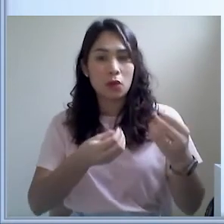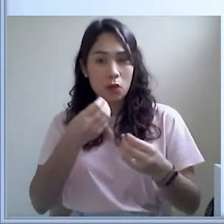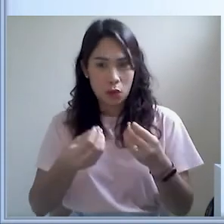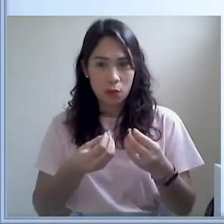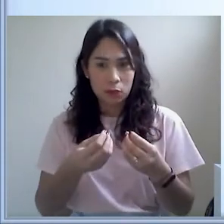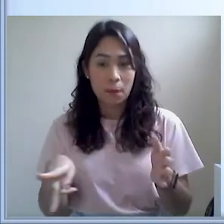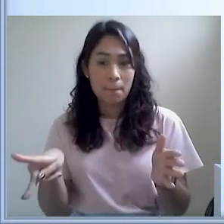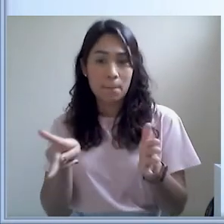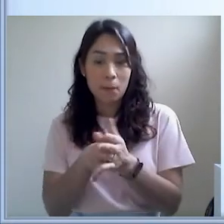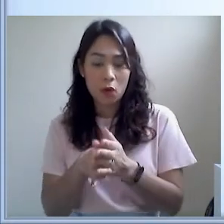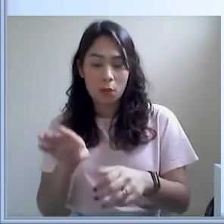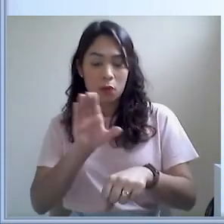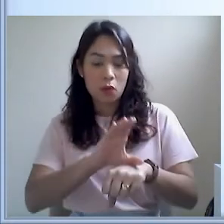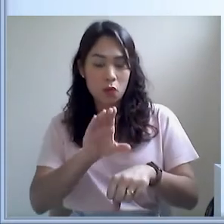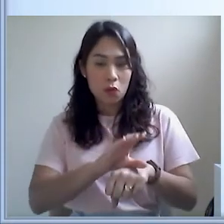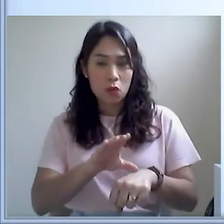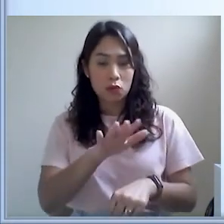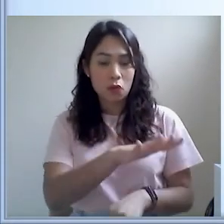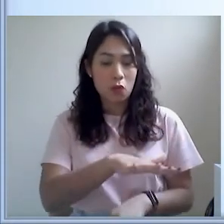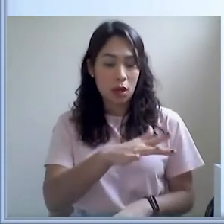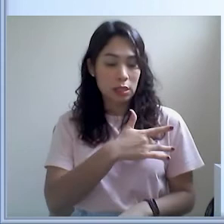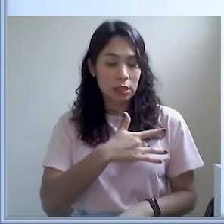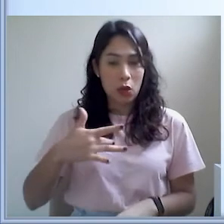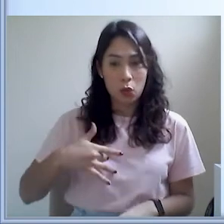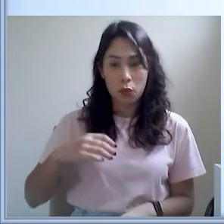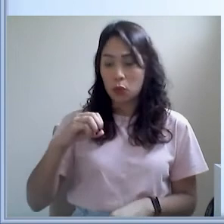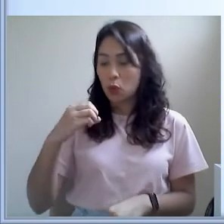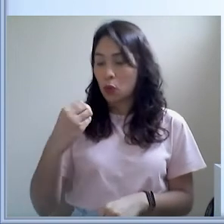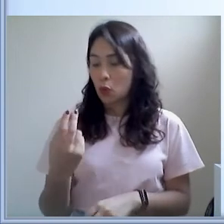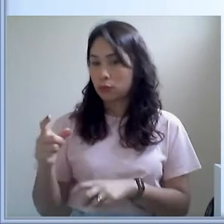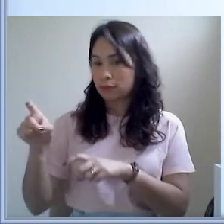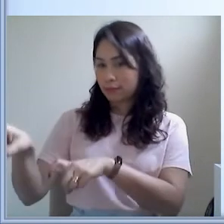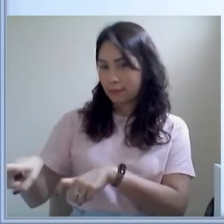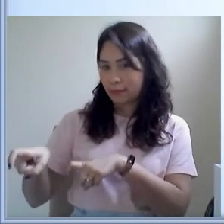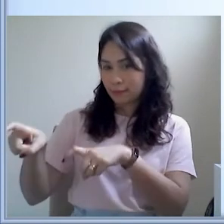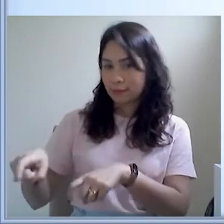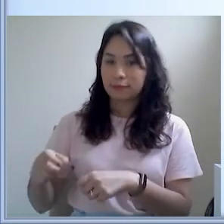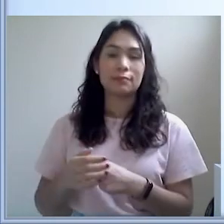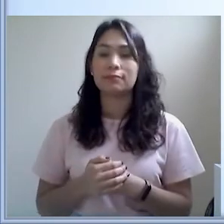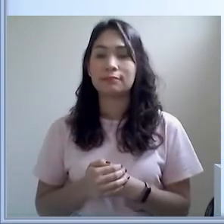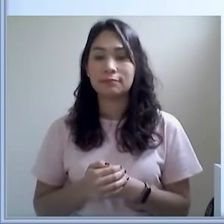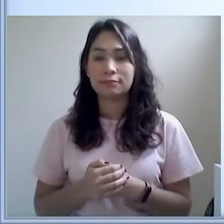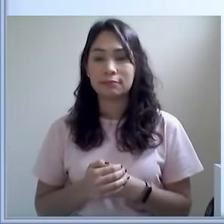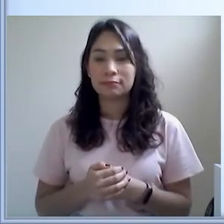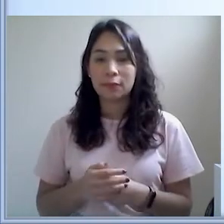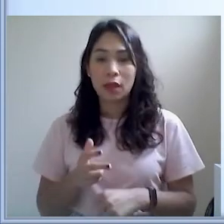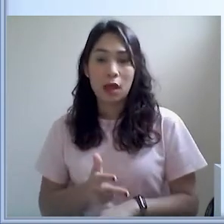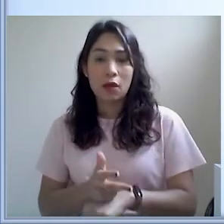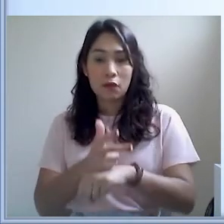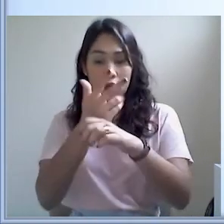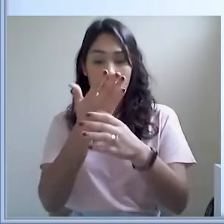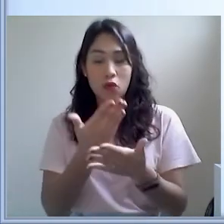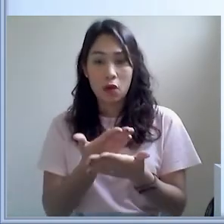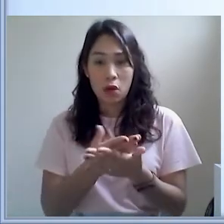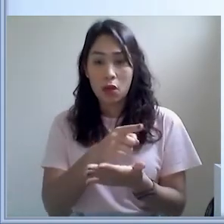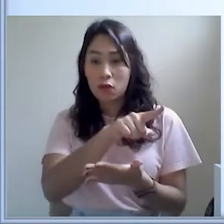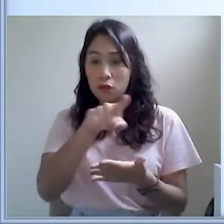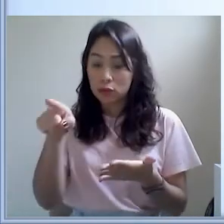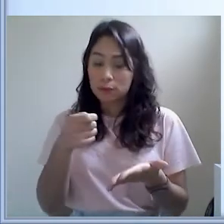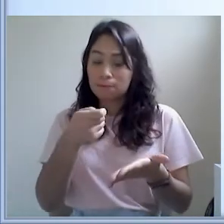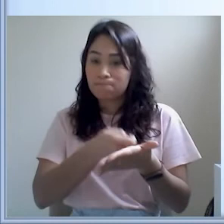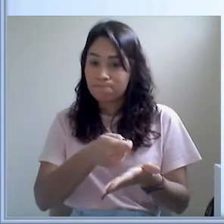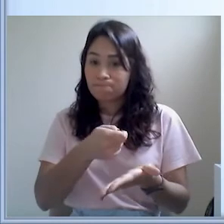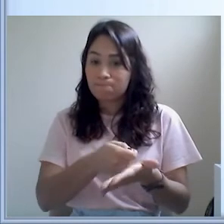disciplinas para os diferentes cursos das áreas de saúde ou agrárias. As videoaulas são de caráter